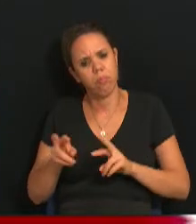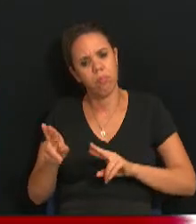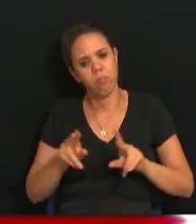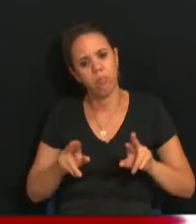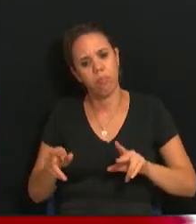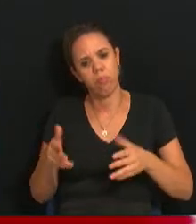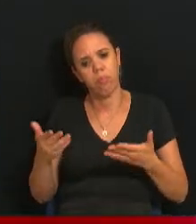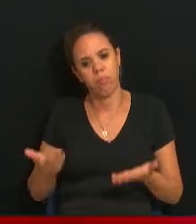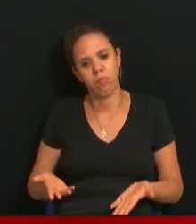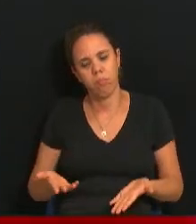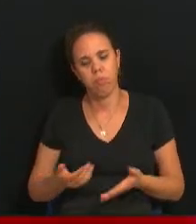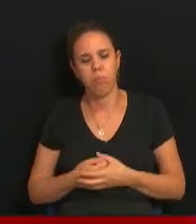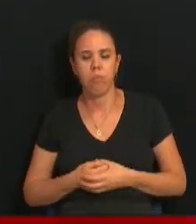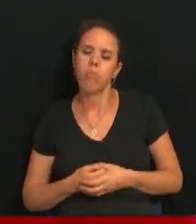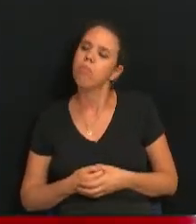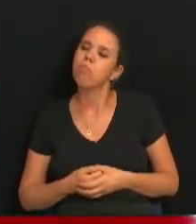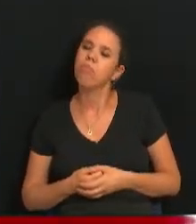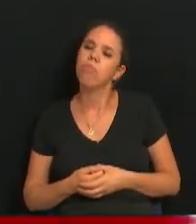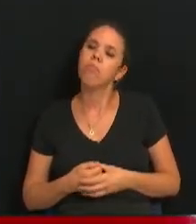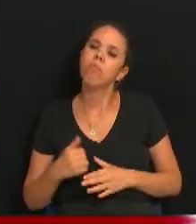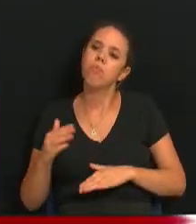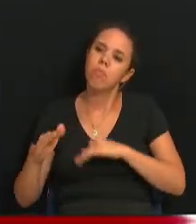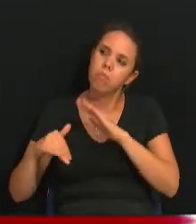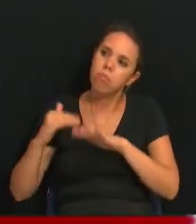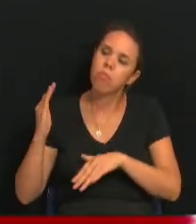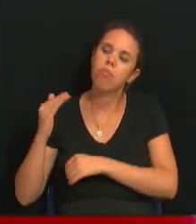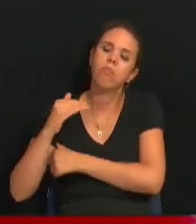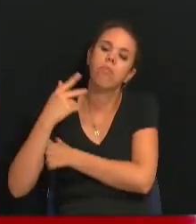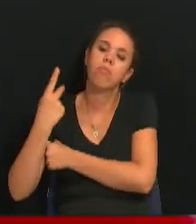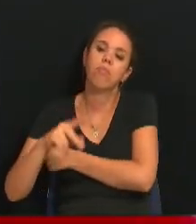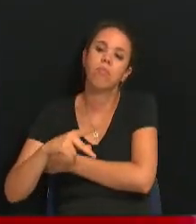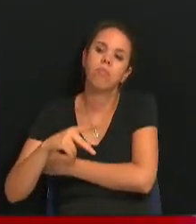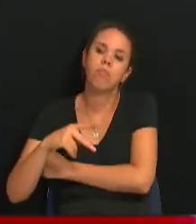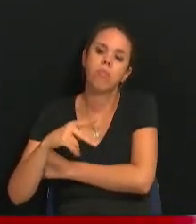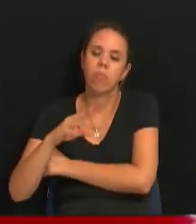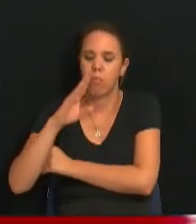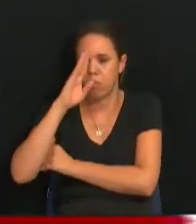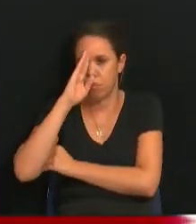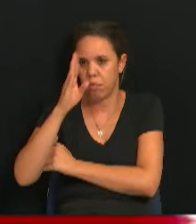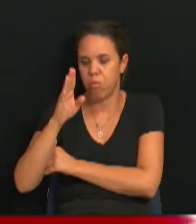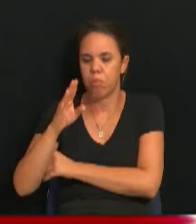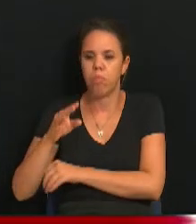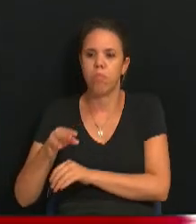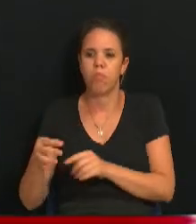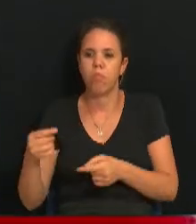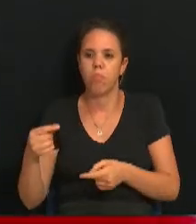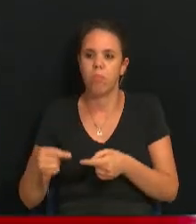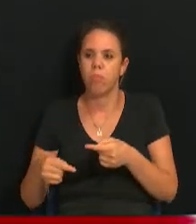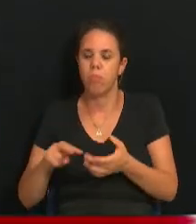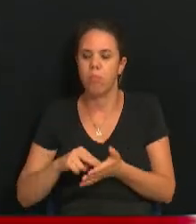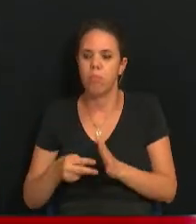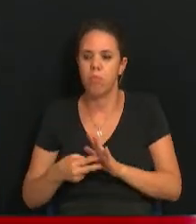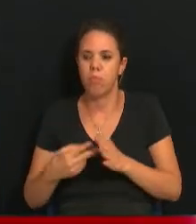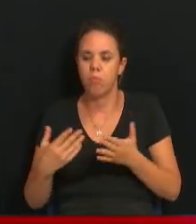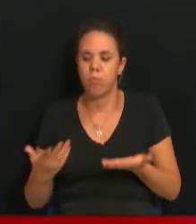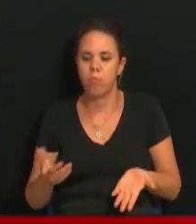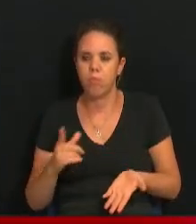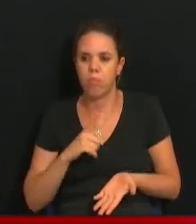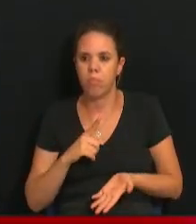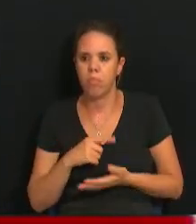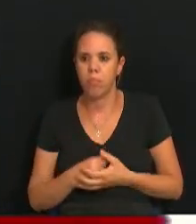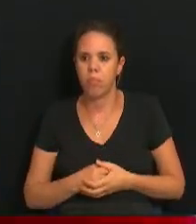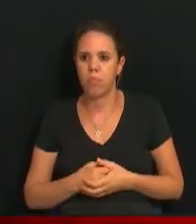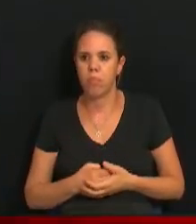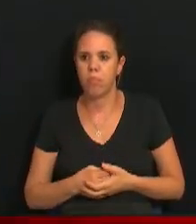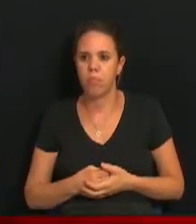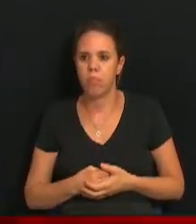falhas que existem na construção dele e principalmente nas divergências da interpretação que ele tem, né?